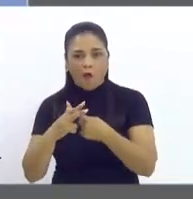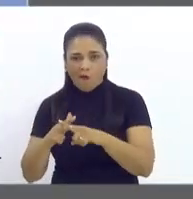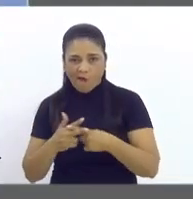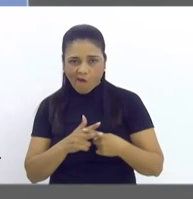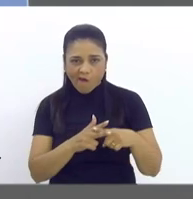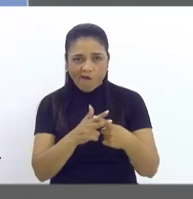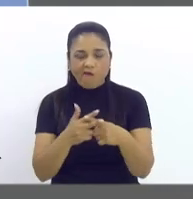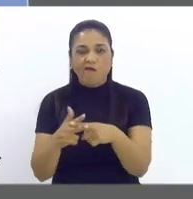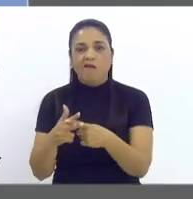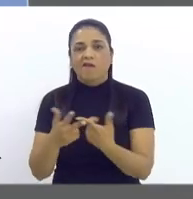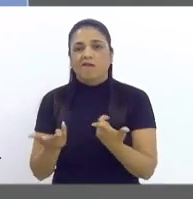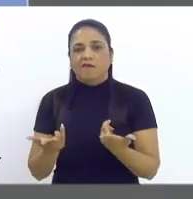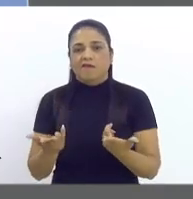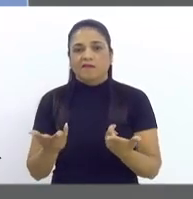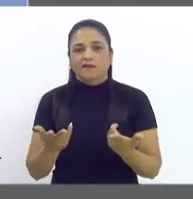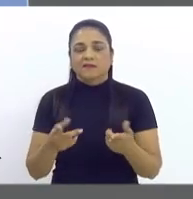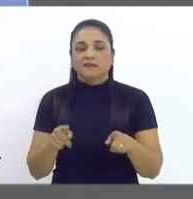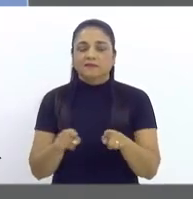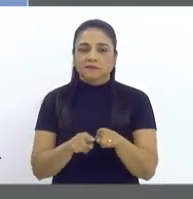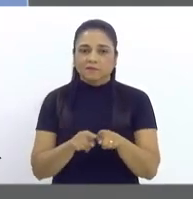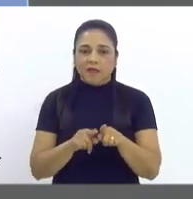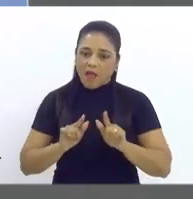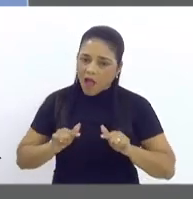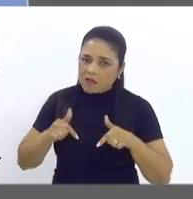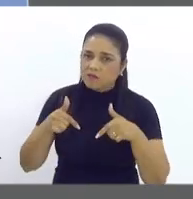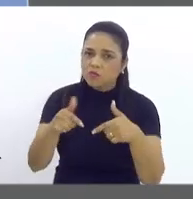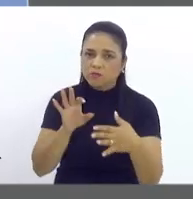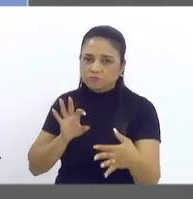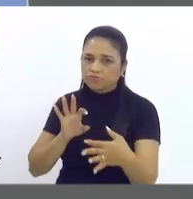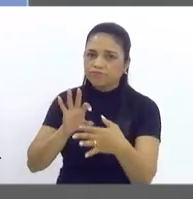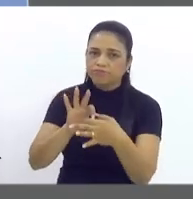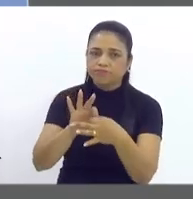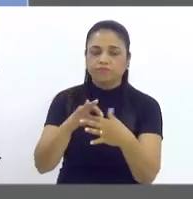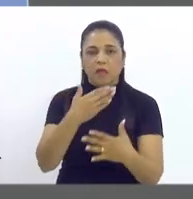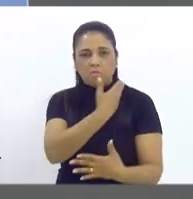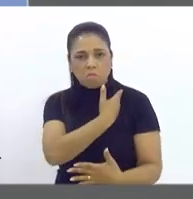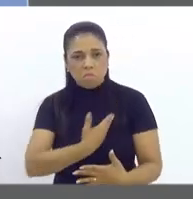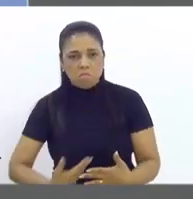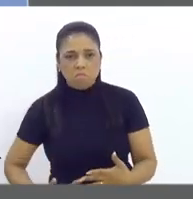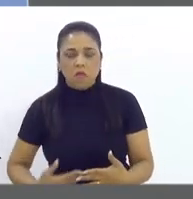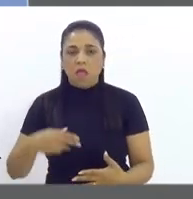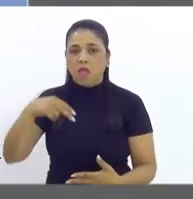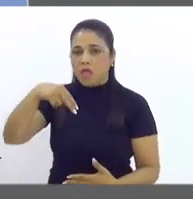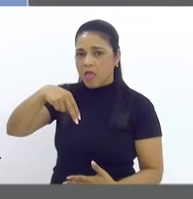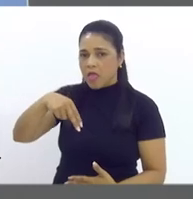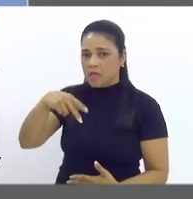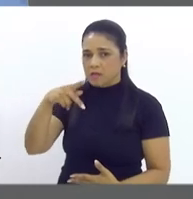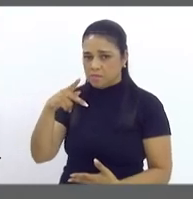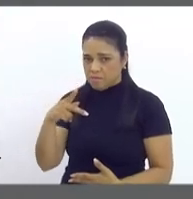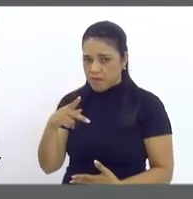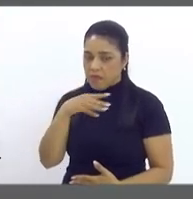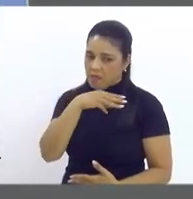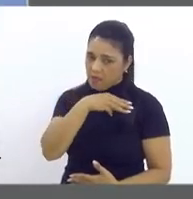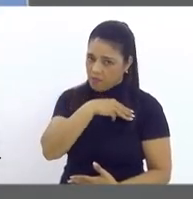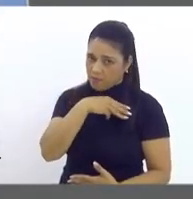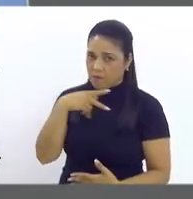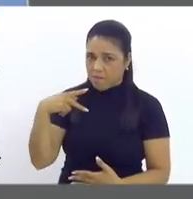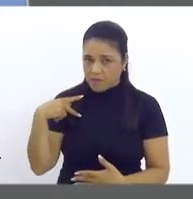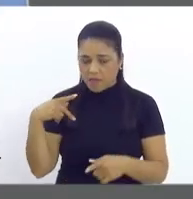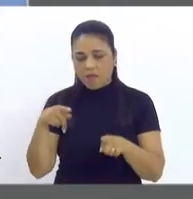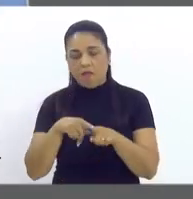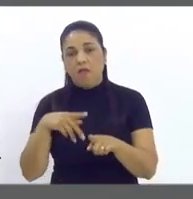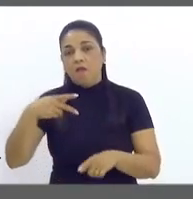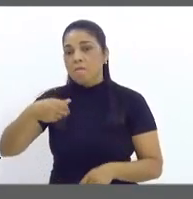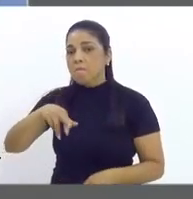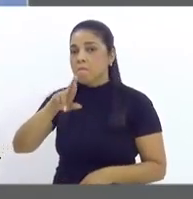nessas análises. Fazemos aí ações conjuntas com autoridades, como a ANP, a PROCON